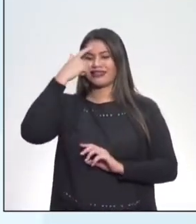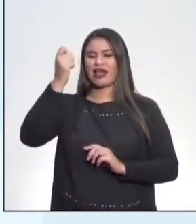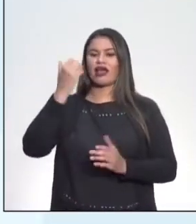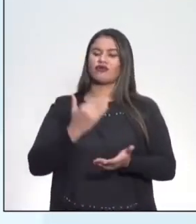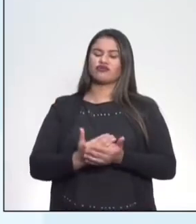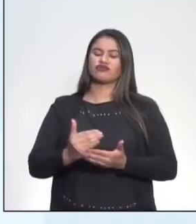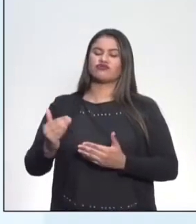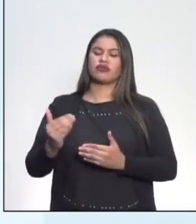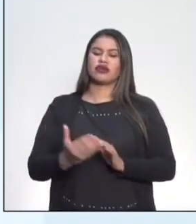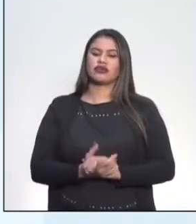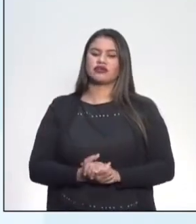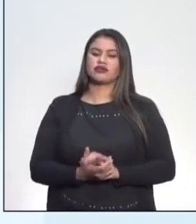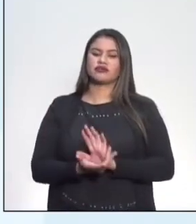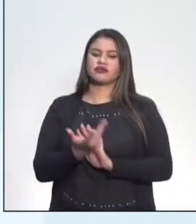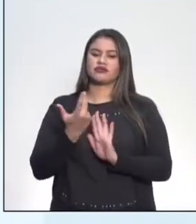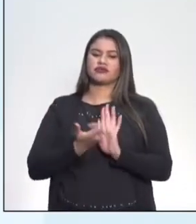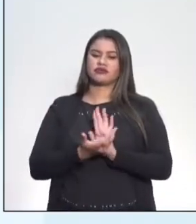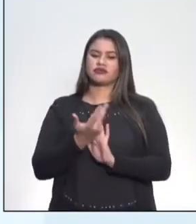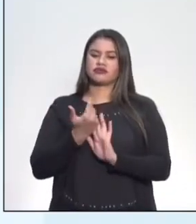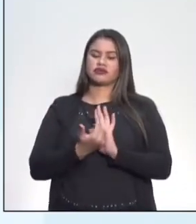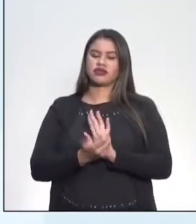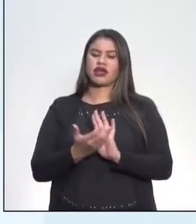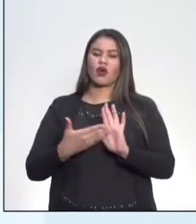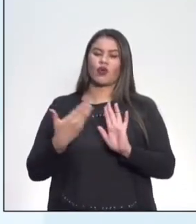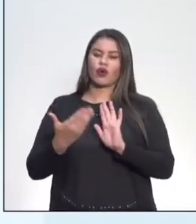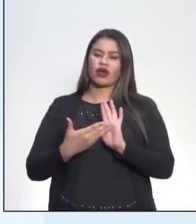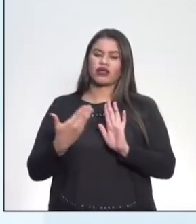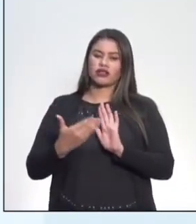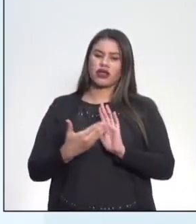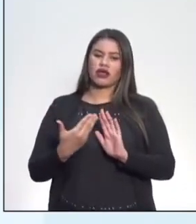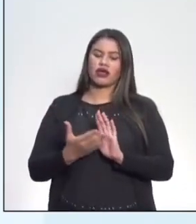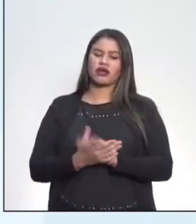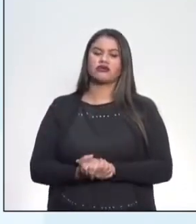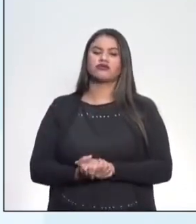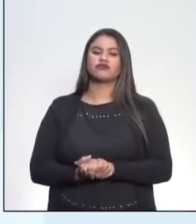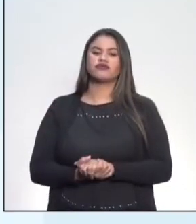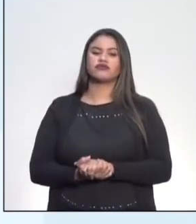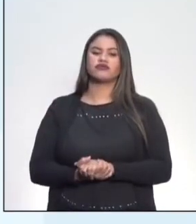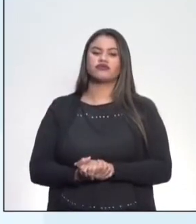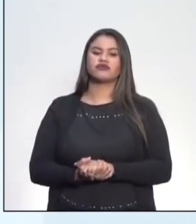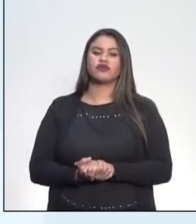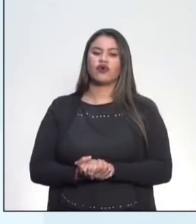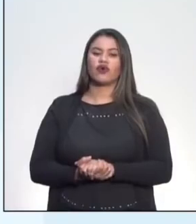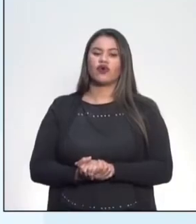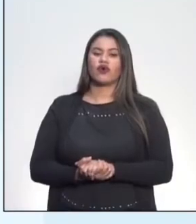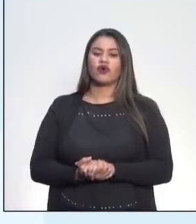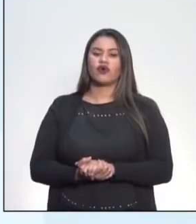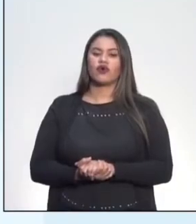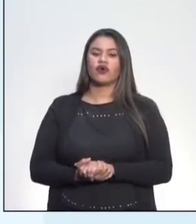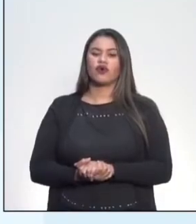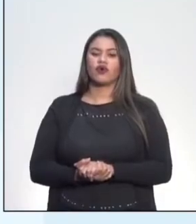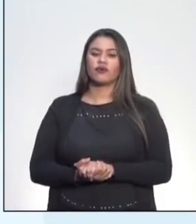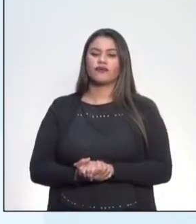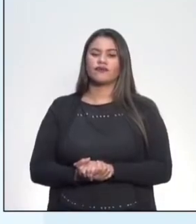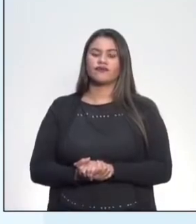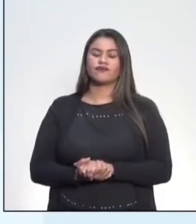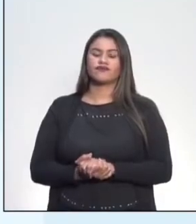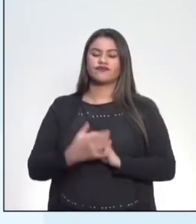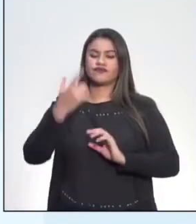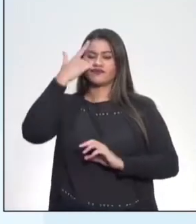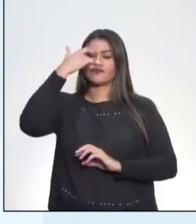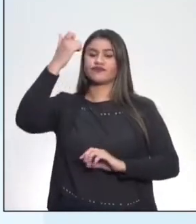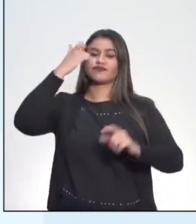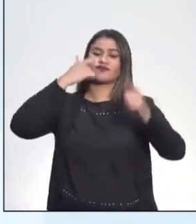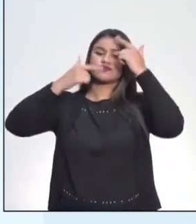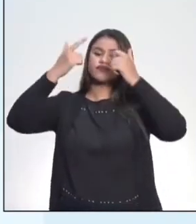inicial. Então, você vai desenhar no seu caderno, você vai escrever aí, né, aquela primeira ideia que você teve